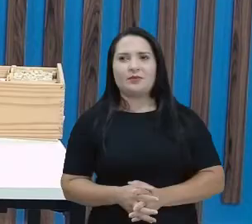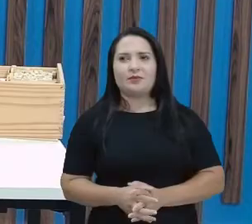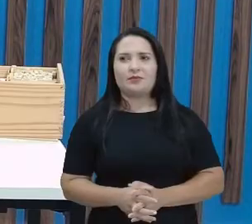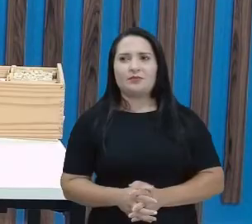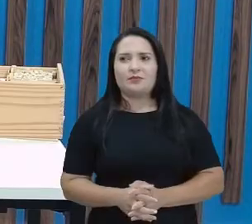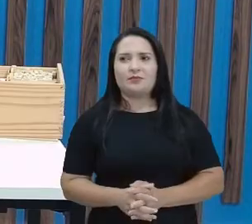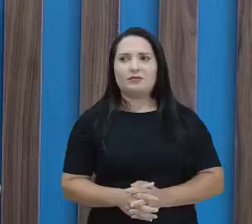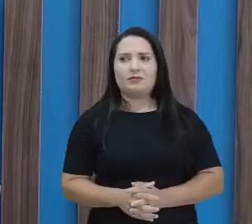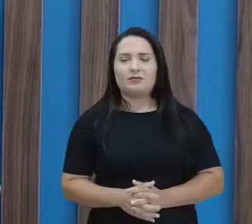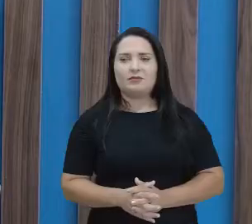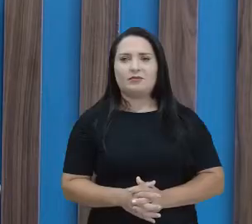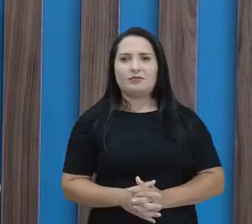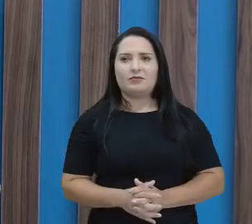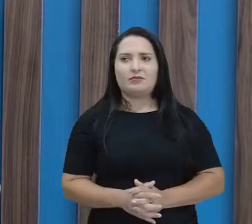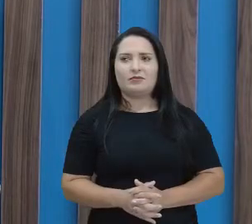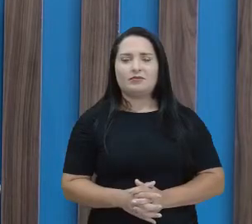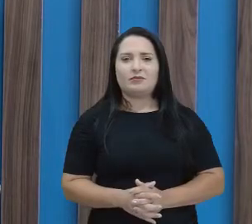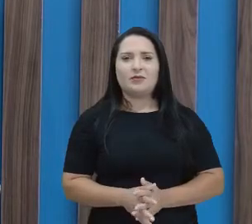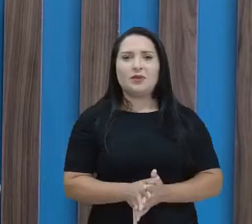joguinho? Sim.